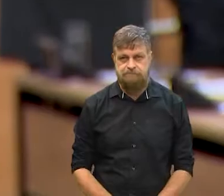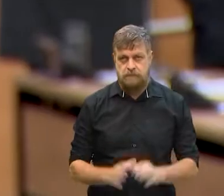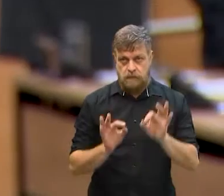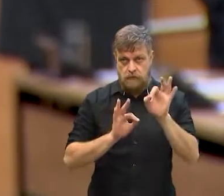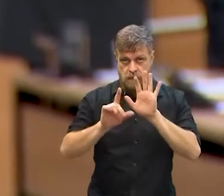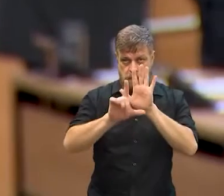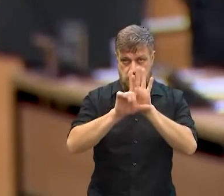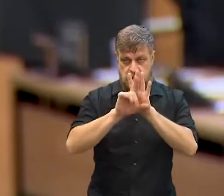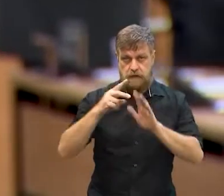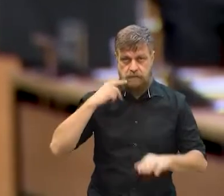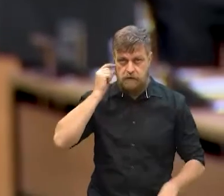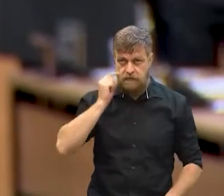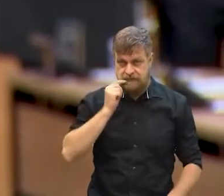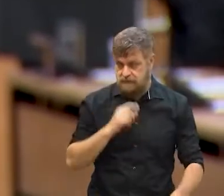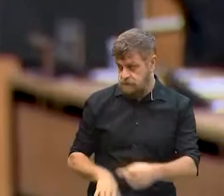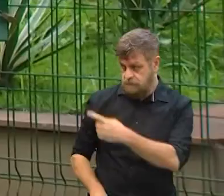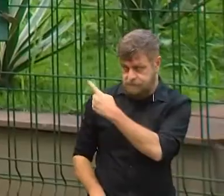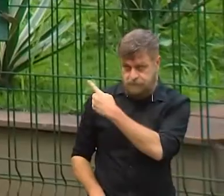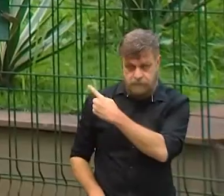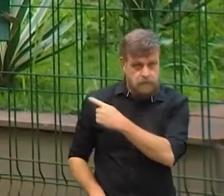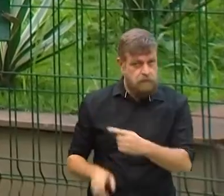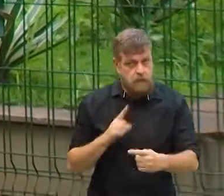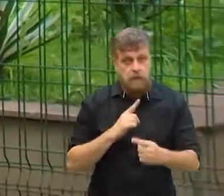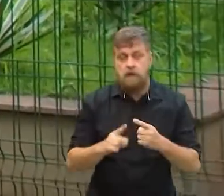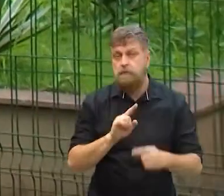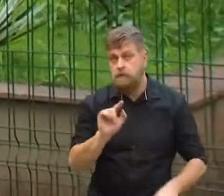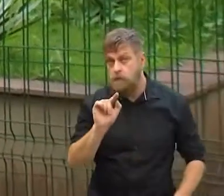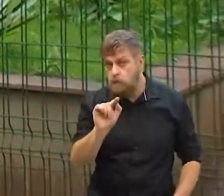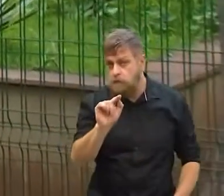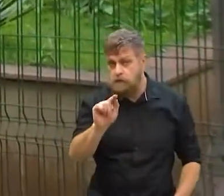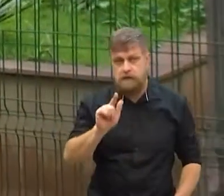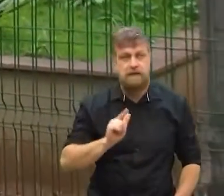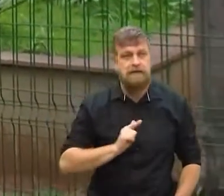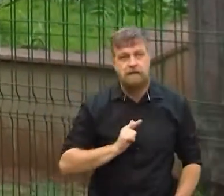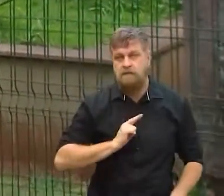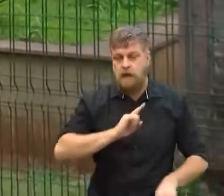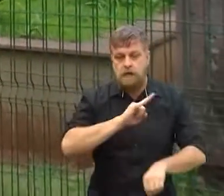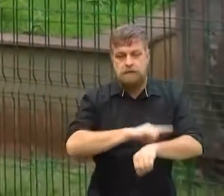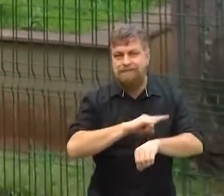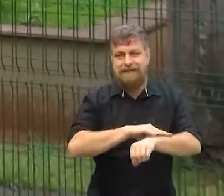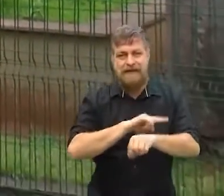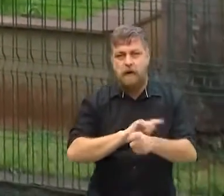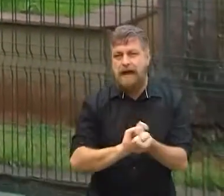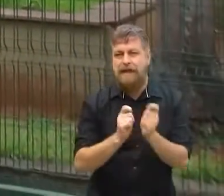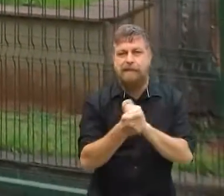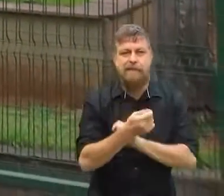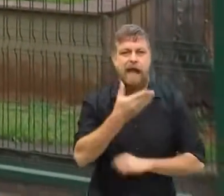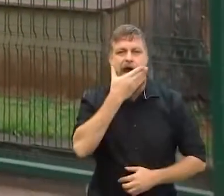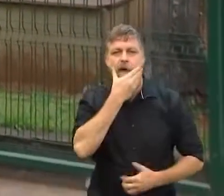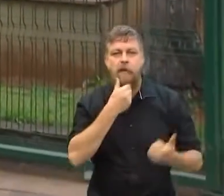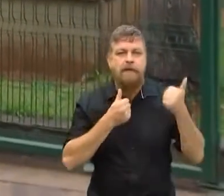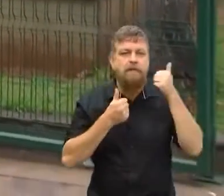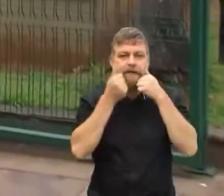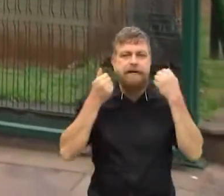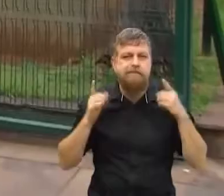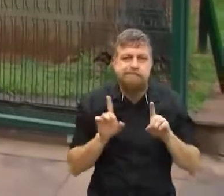O projeto de lei do vereador Marcelo Silva proíbe que sejam instalados e adequados banheiros e vestiários para